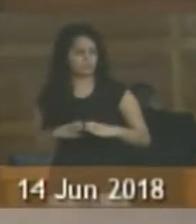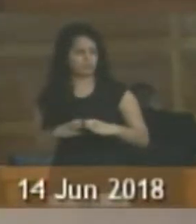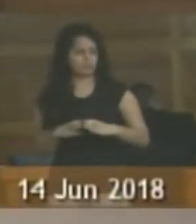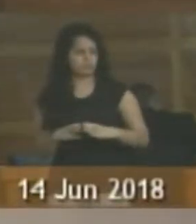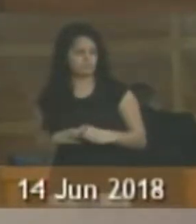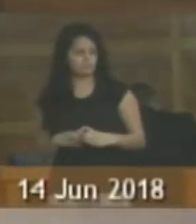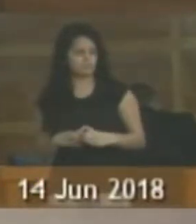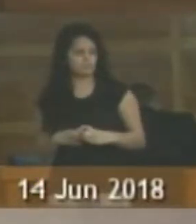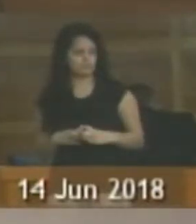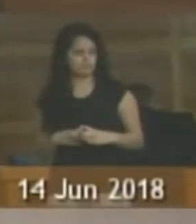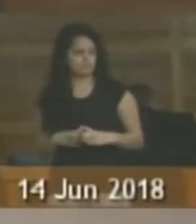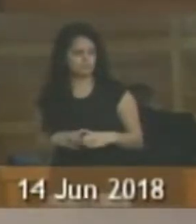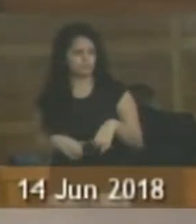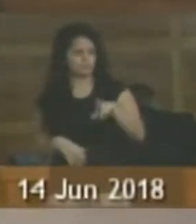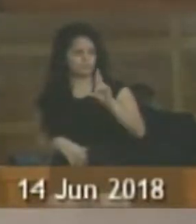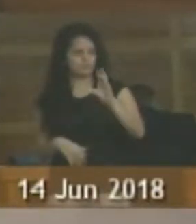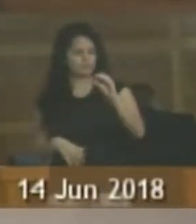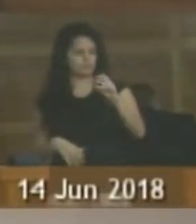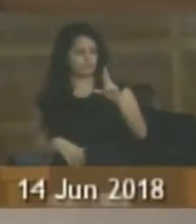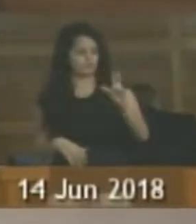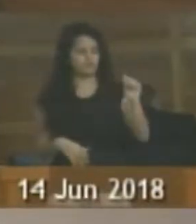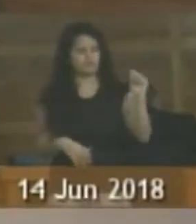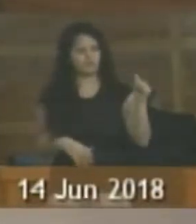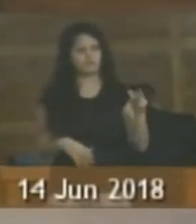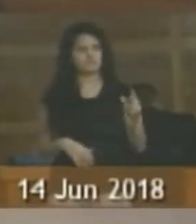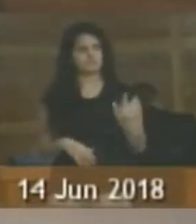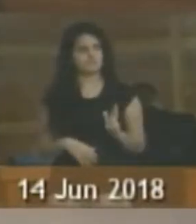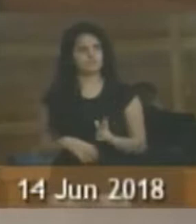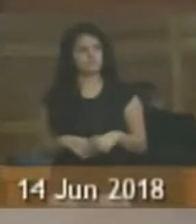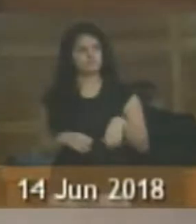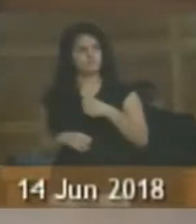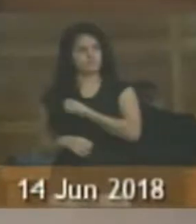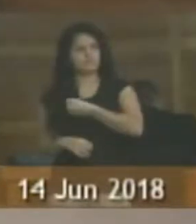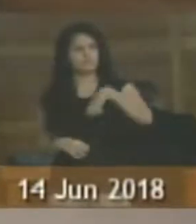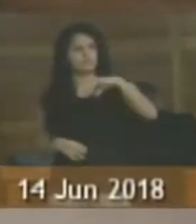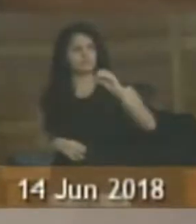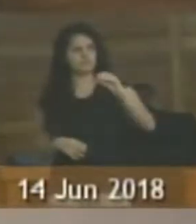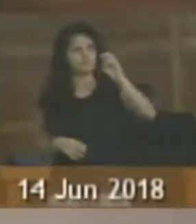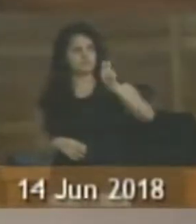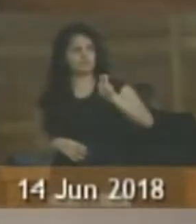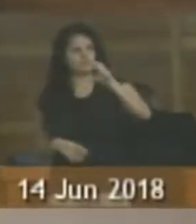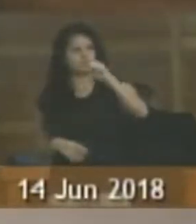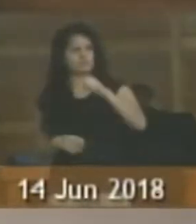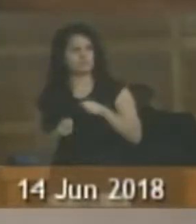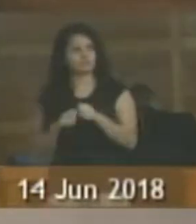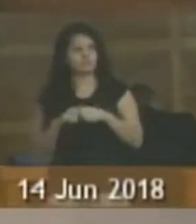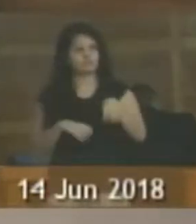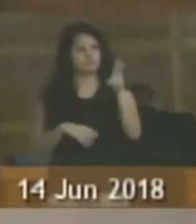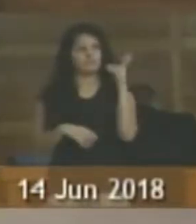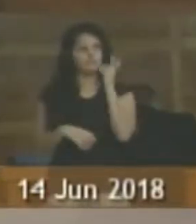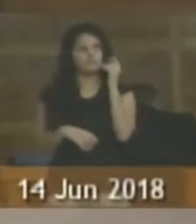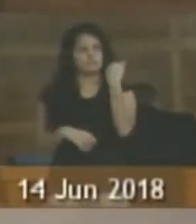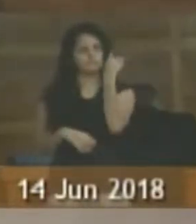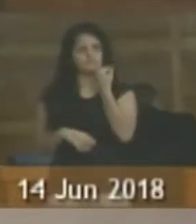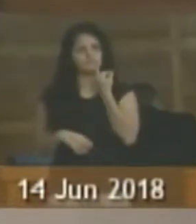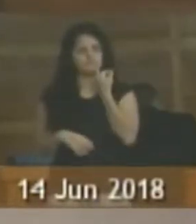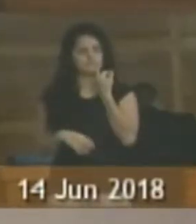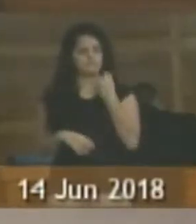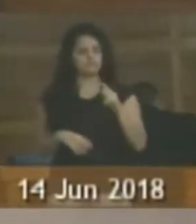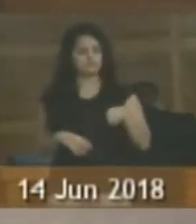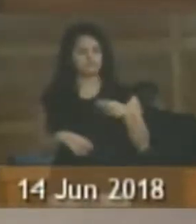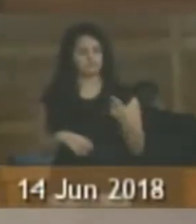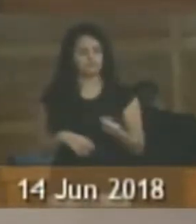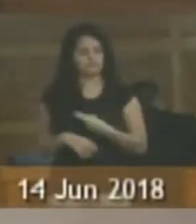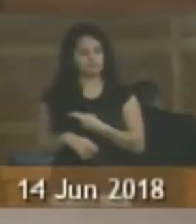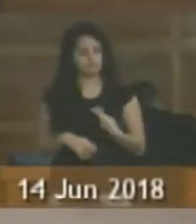de Angra dos Reis, em atendimento à moção número 058/2018, de autoria da vereadora Jane Veiga. Após,